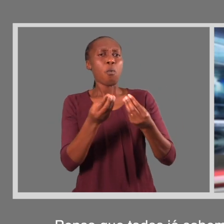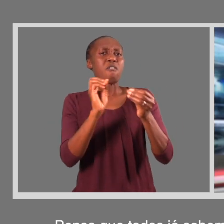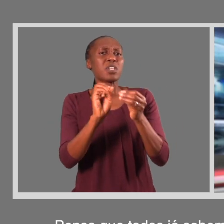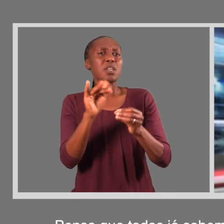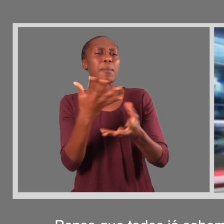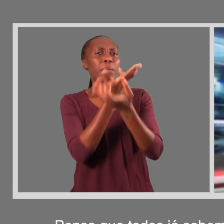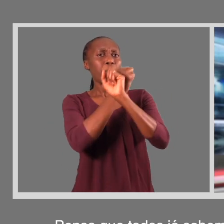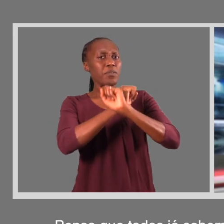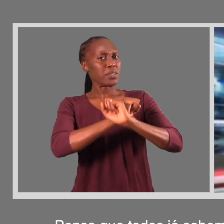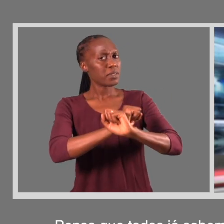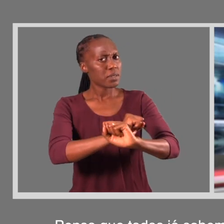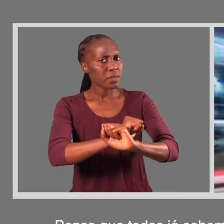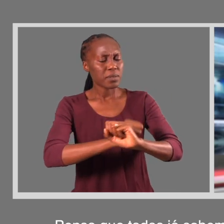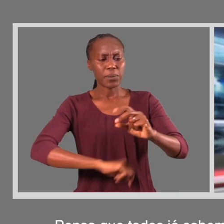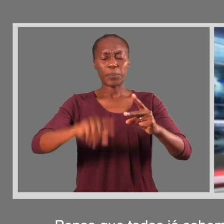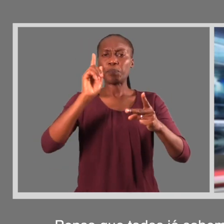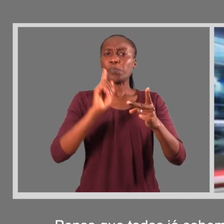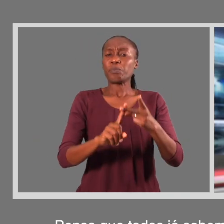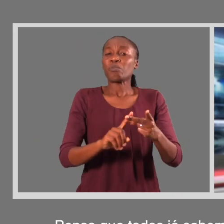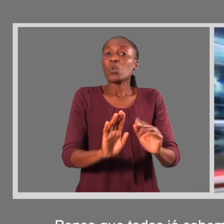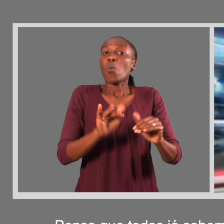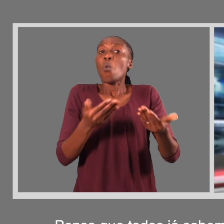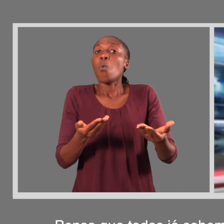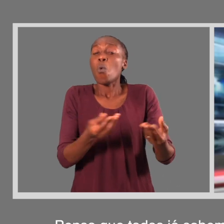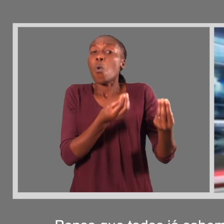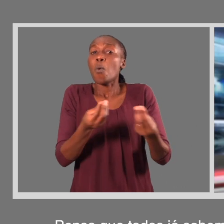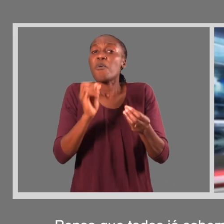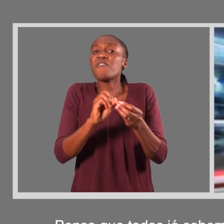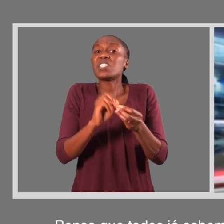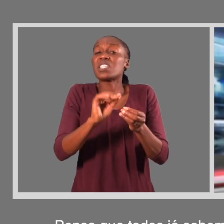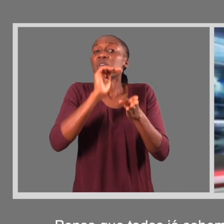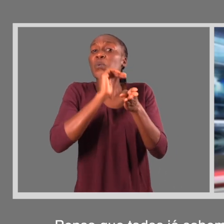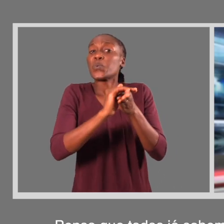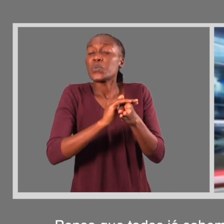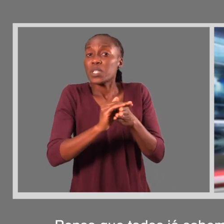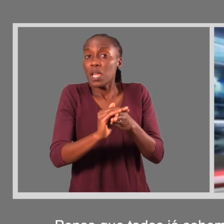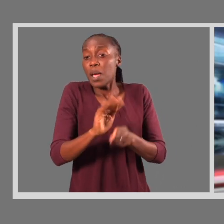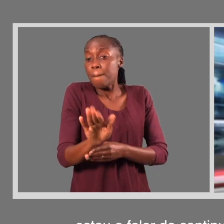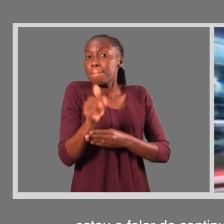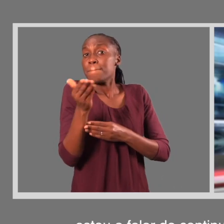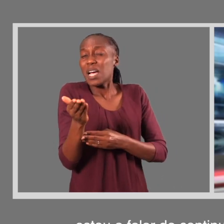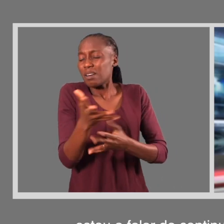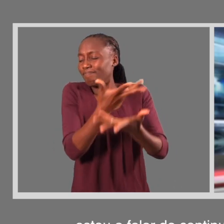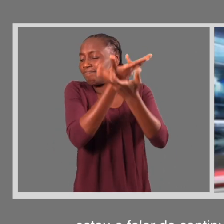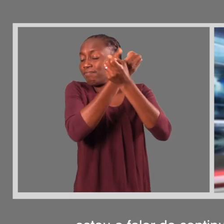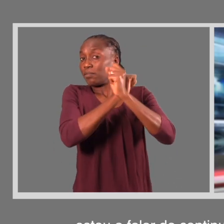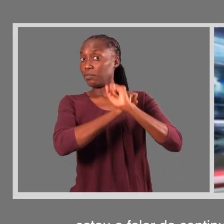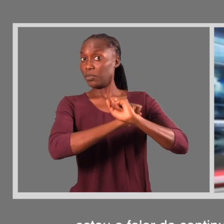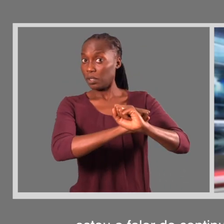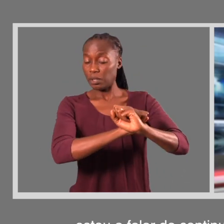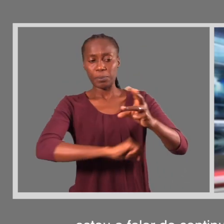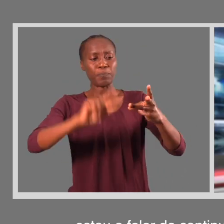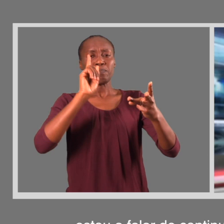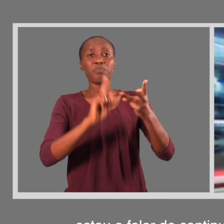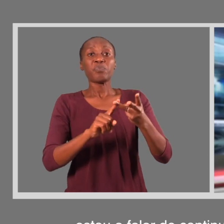são os meios que devemos usar para nos precaver, que estão a falar de